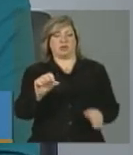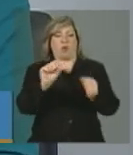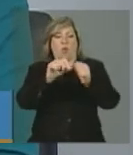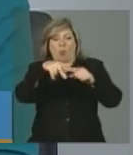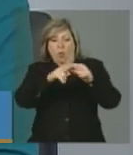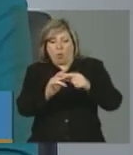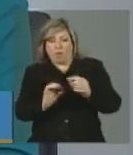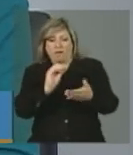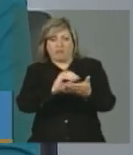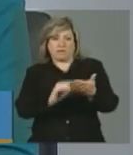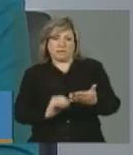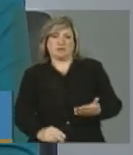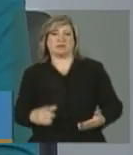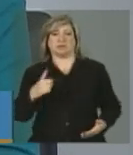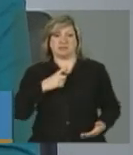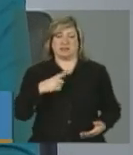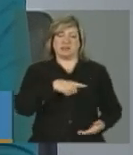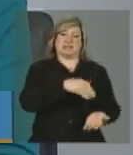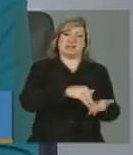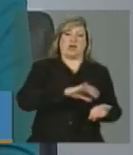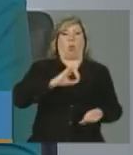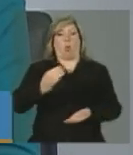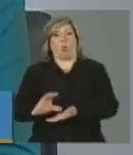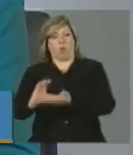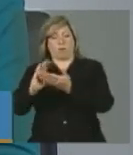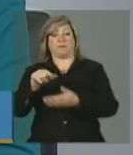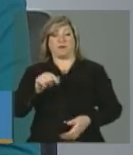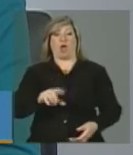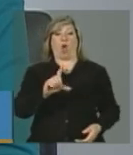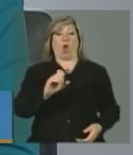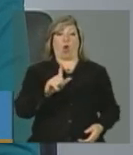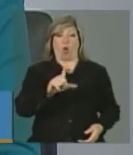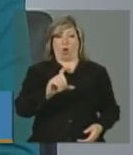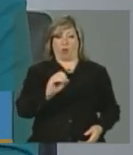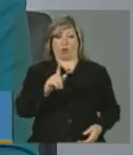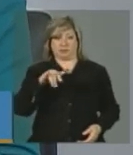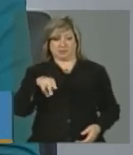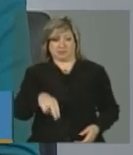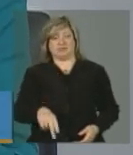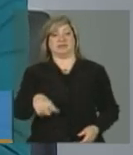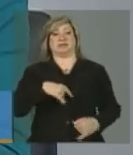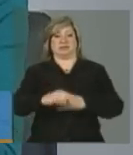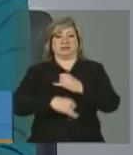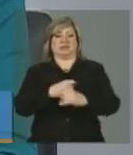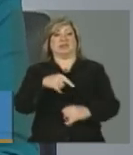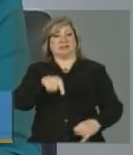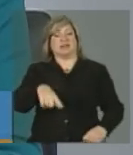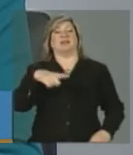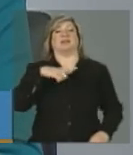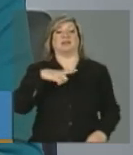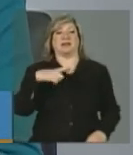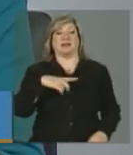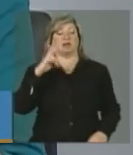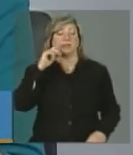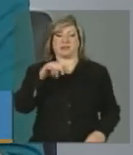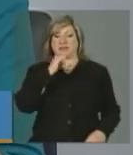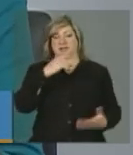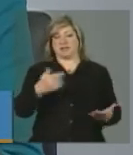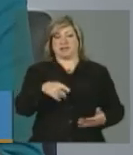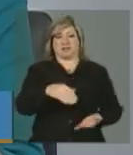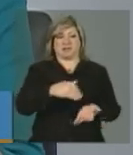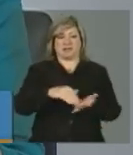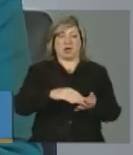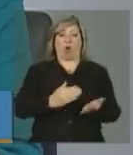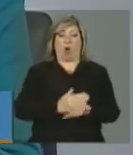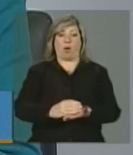pela secretaria quanto pelo conselho, e o login antigo deles também, que seria o login, no caso da secretaria, que começa com